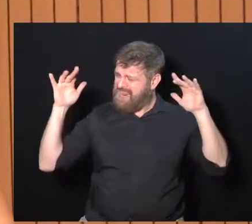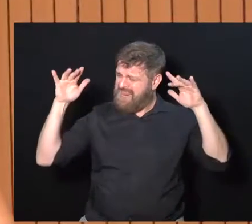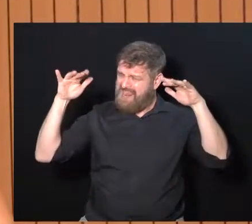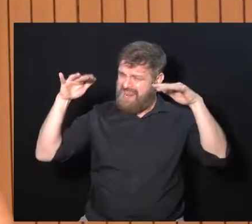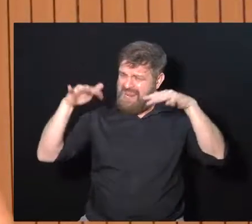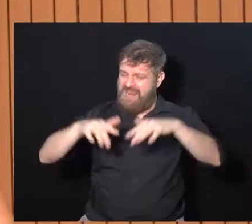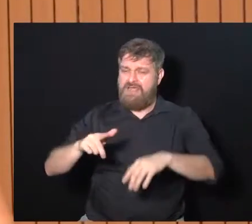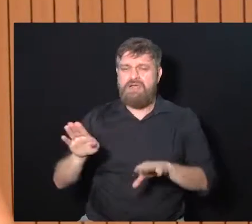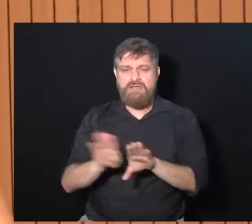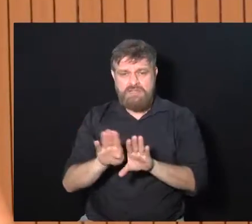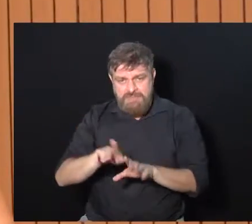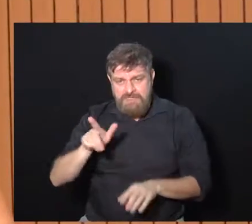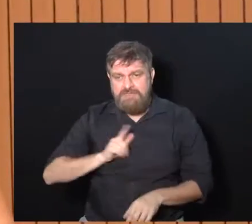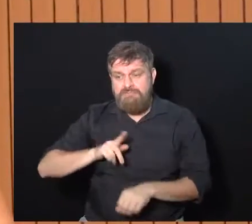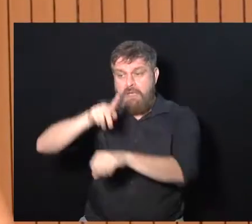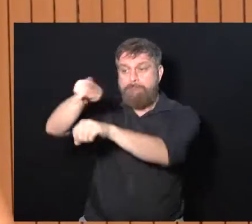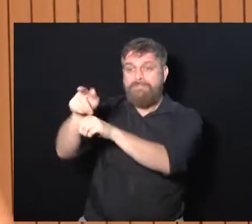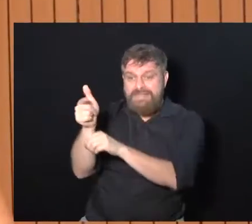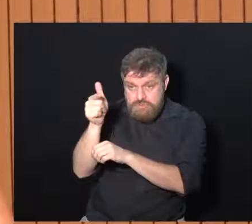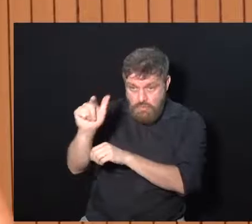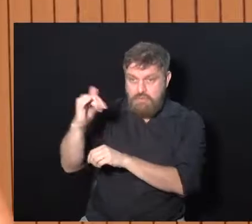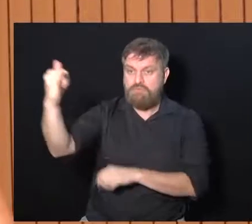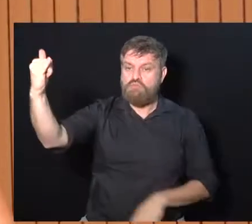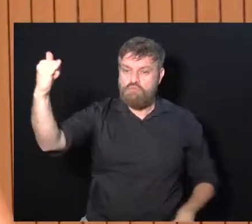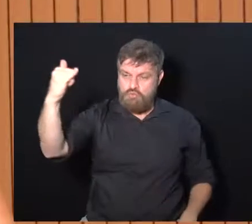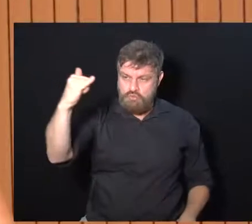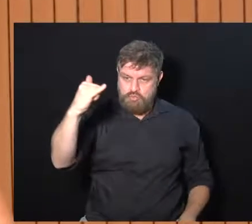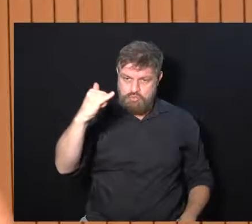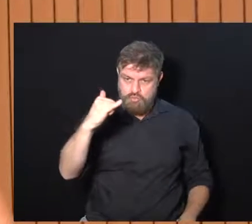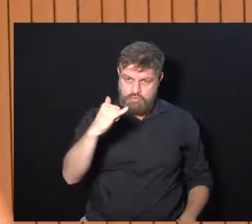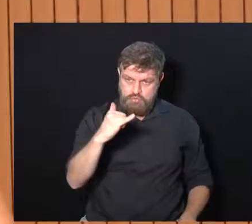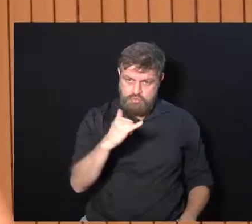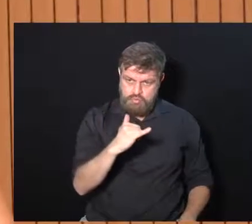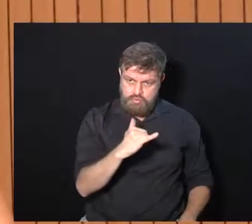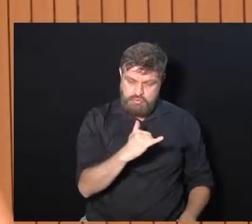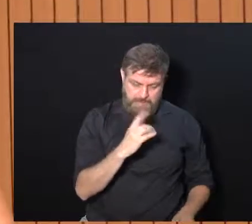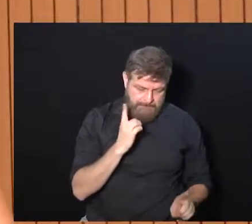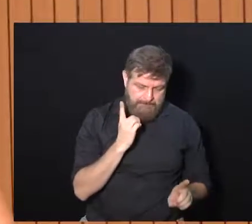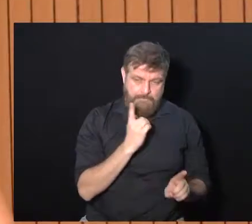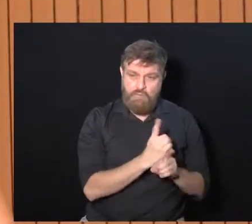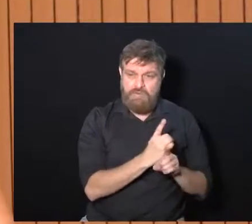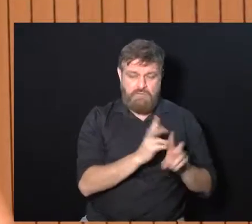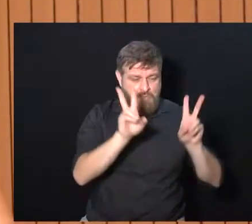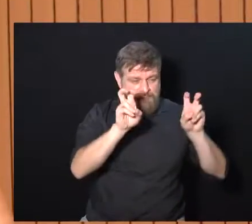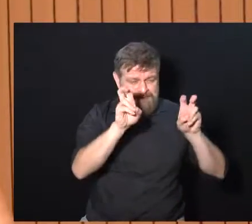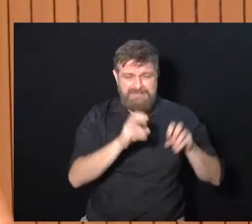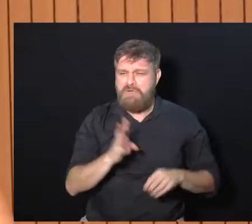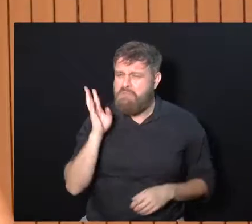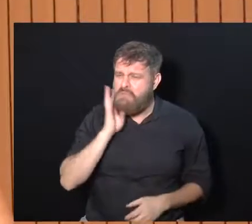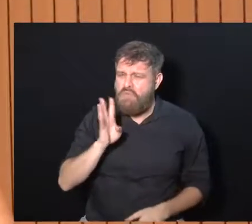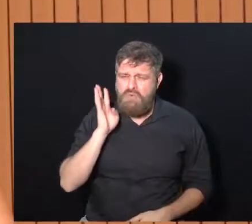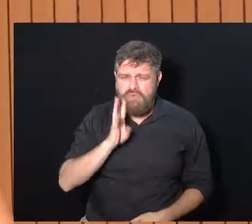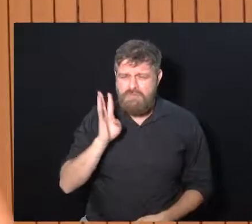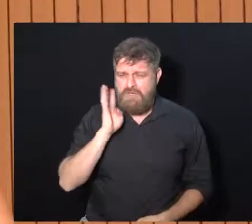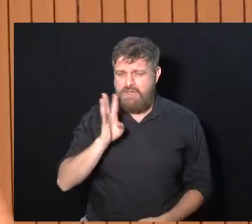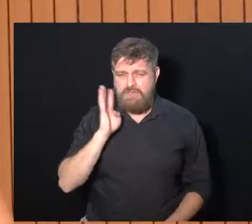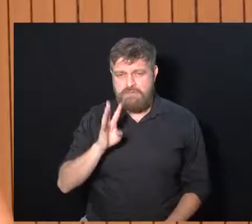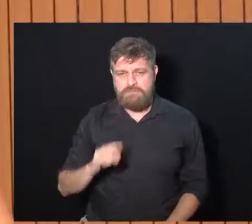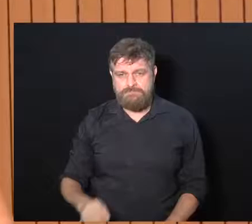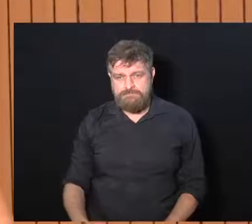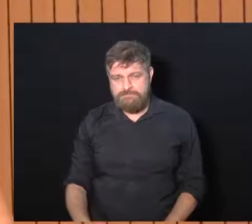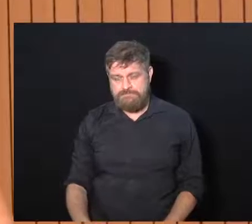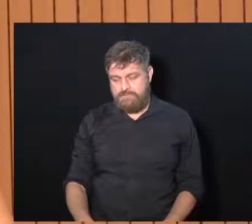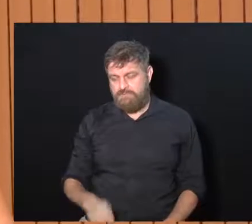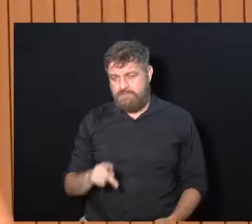recebemos até participantes de outros países. Então, é um evento assim, muito bacana, e que